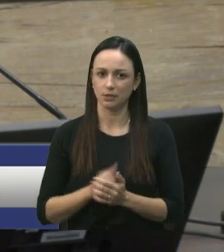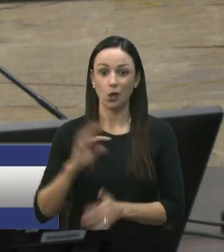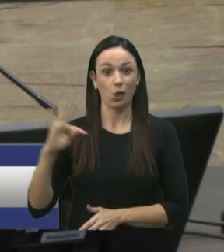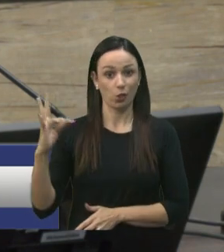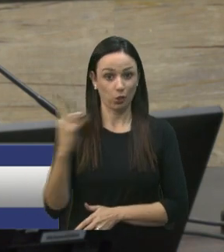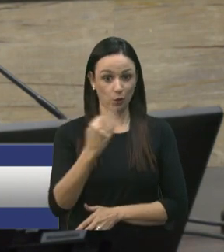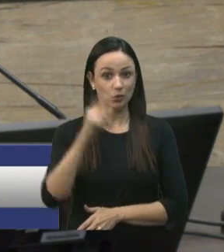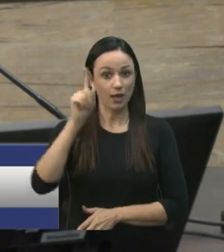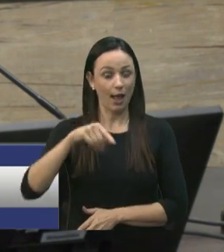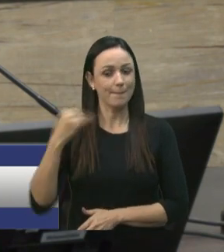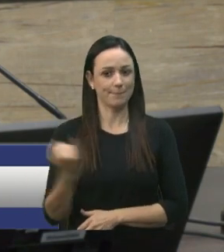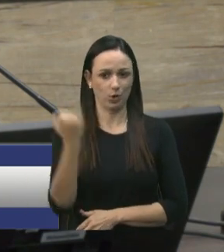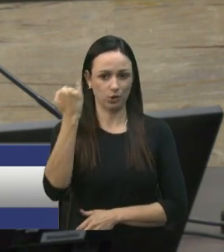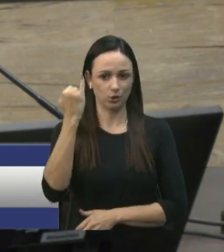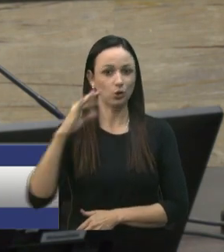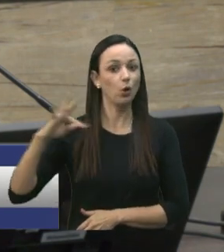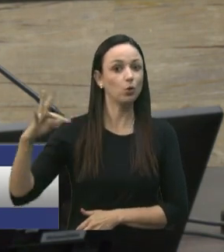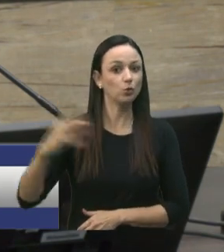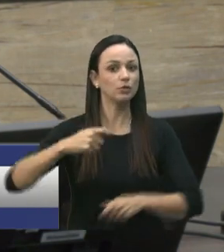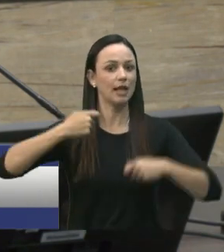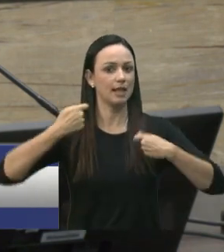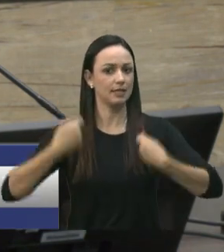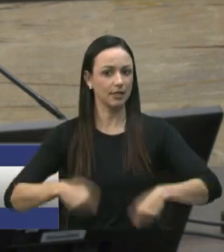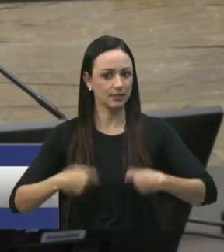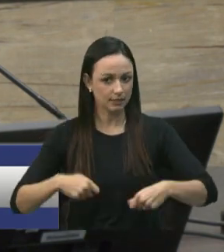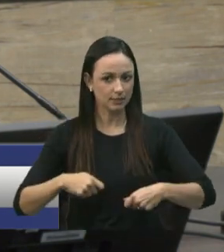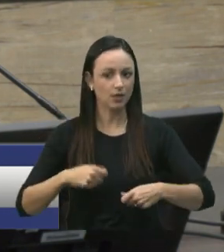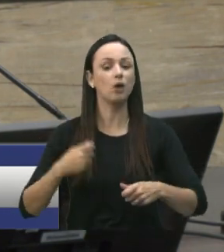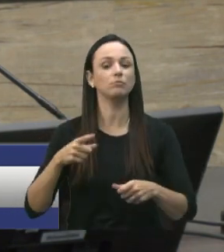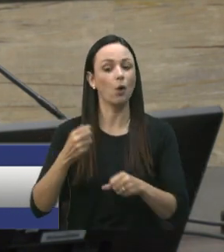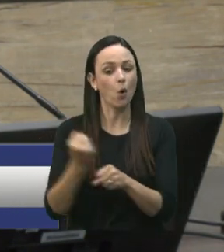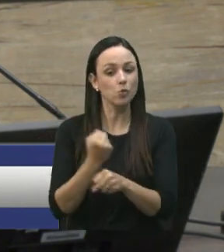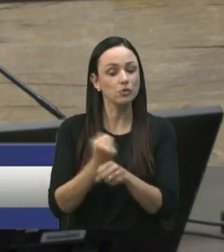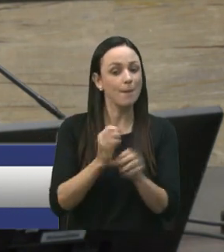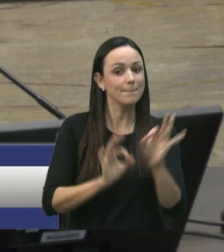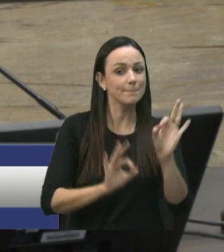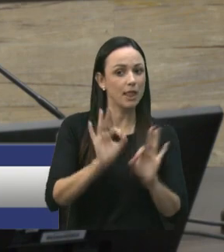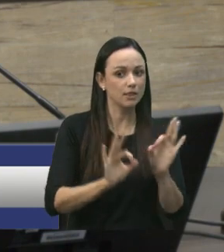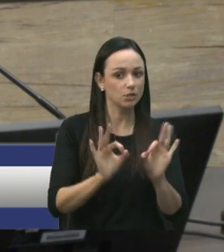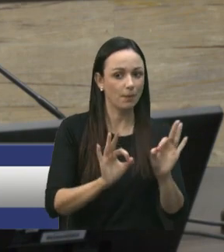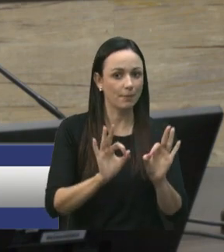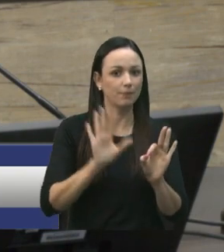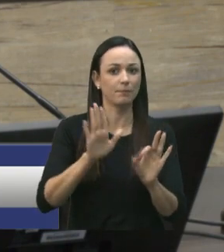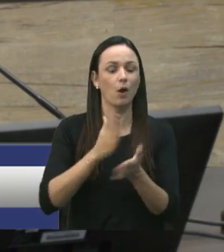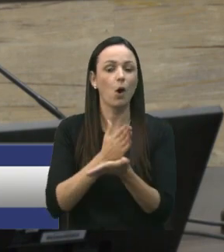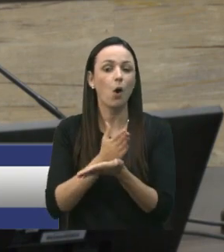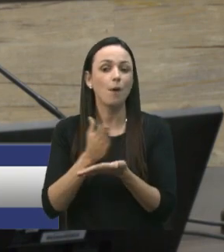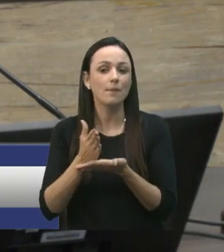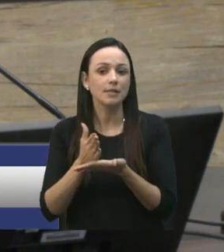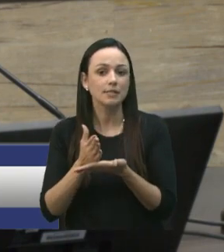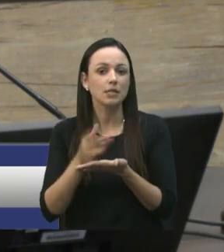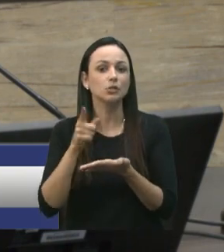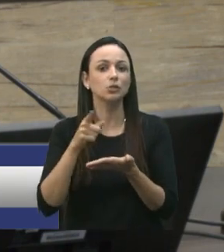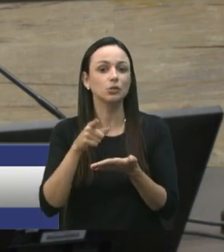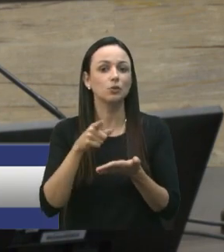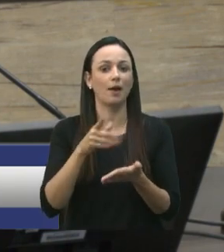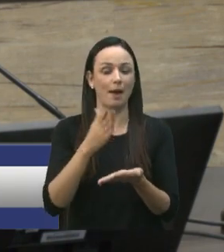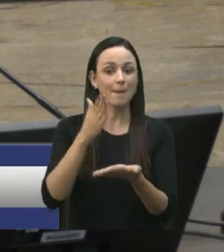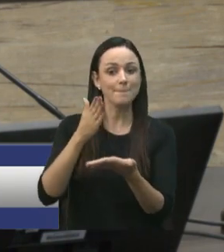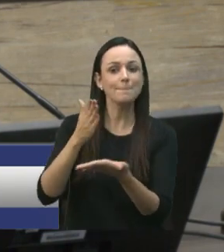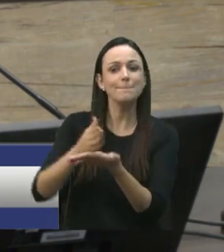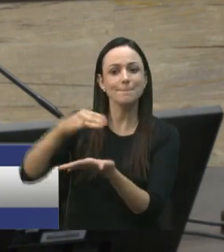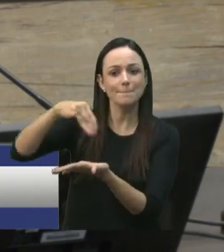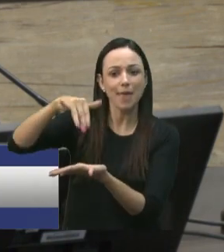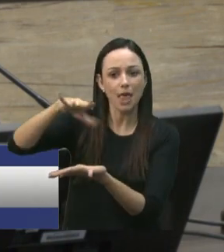importantes, todas são necessárias para a construção desse planejamento, mas começando pelo seu modelo de área meio e área